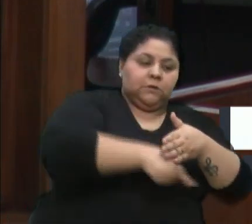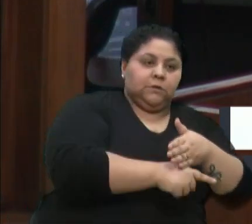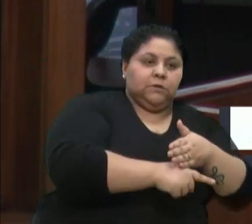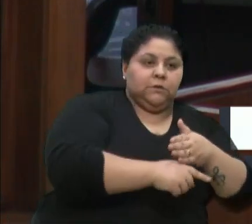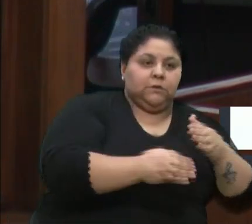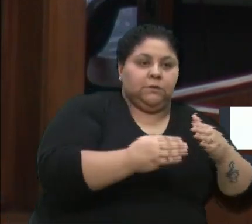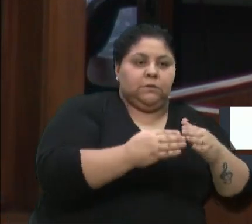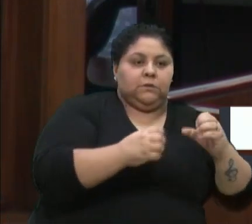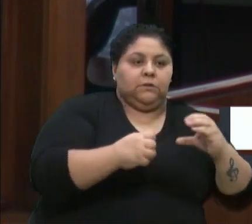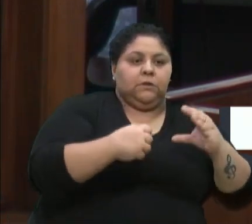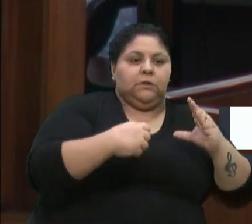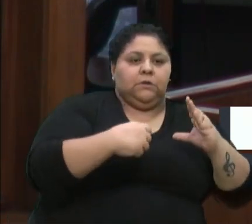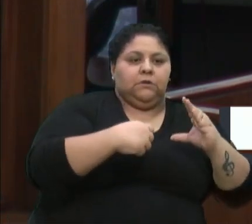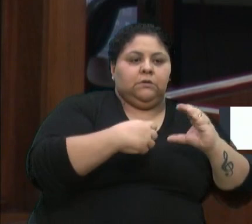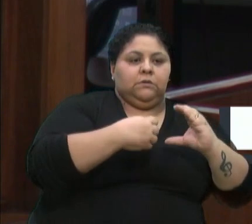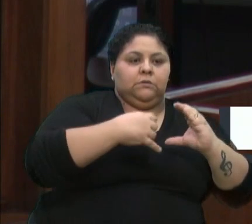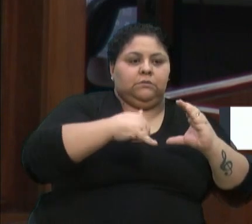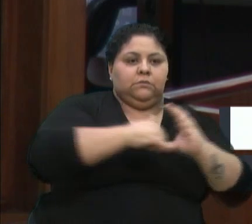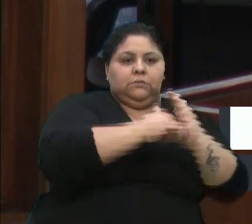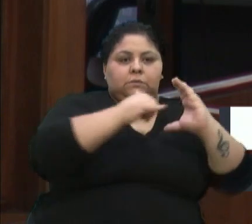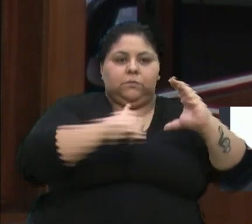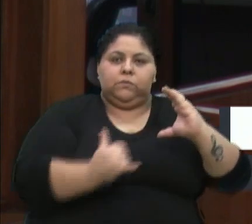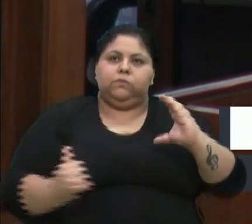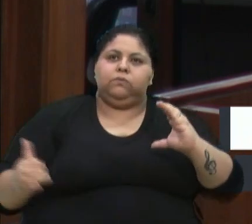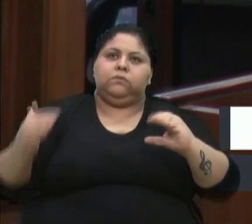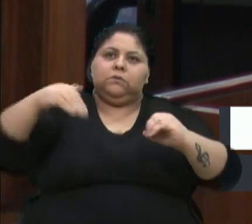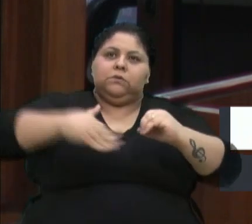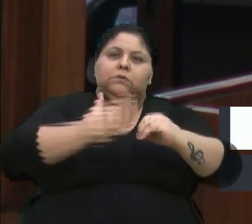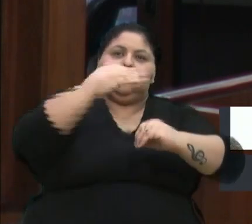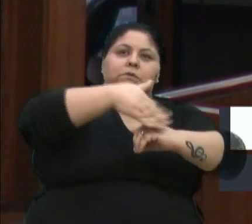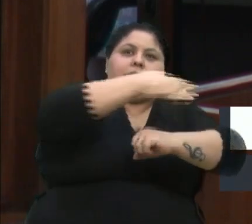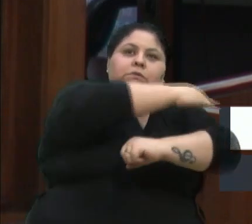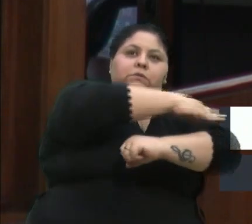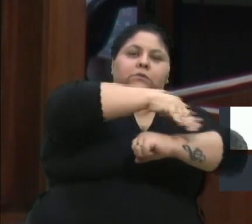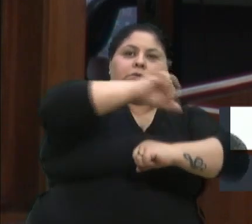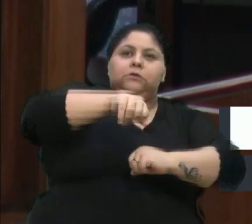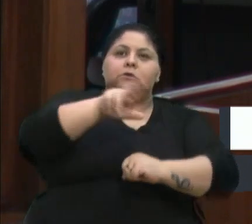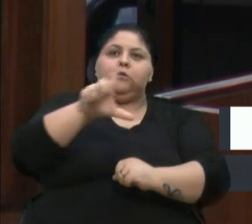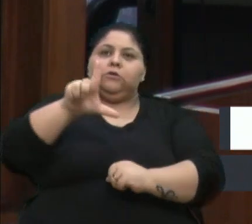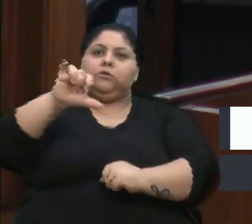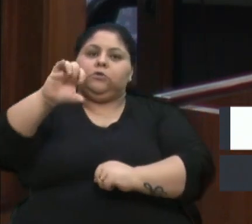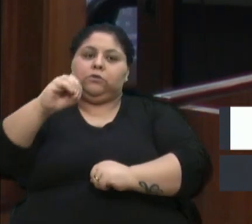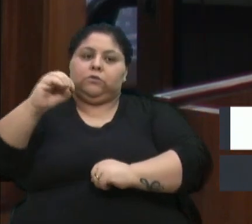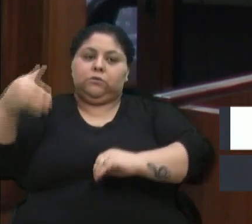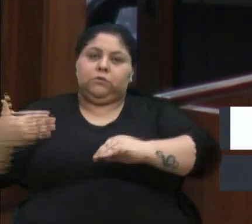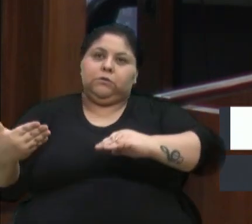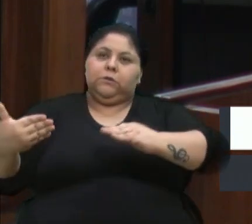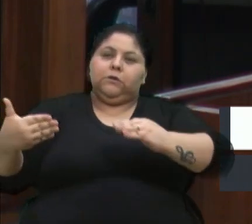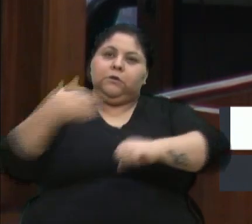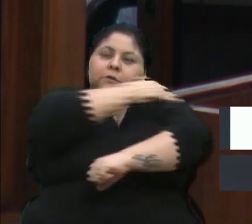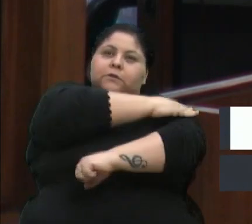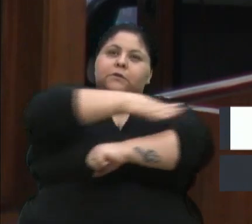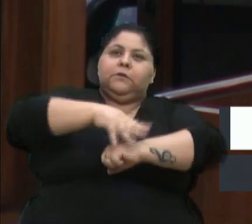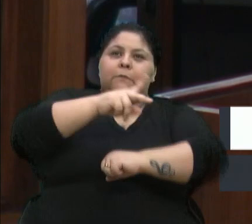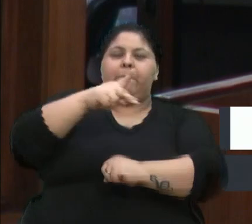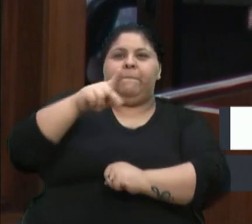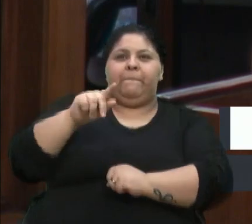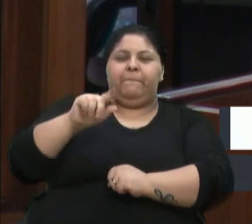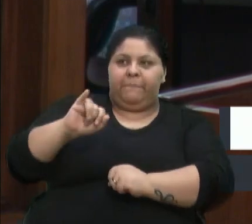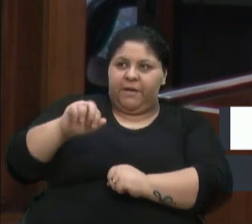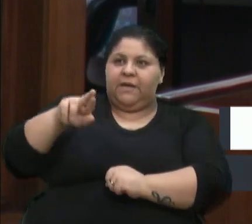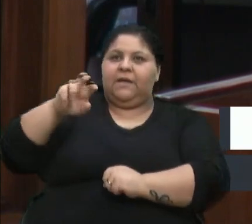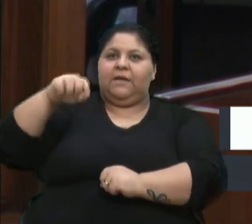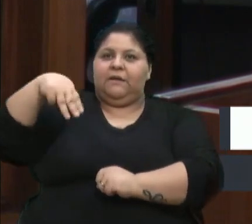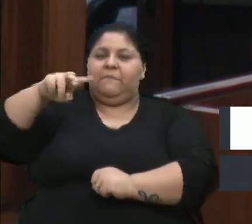Pelegrino, subia a Júlio de Castilhos, ingressava na Perimetral, ia na Perimetral até próximo da entrada